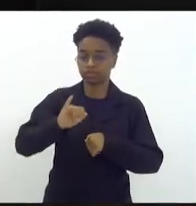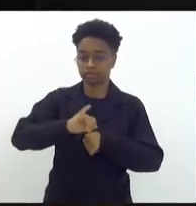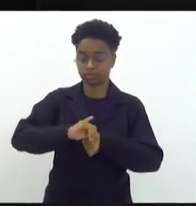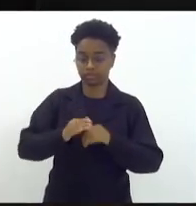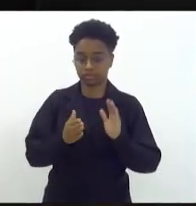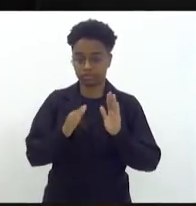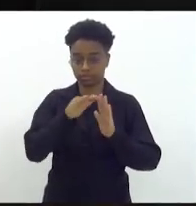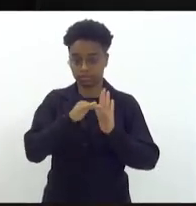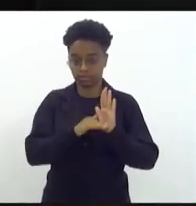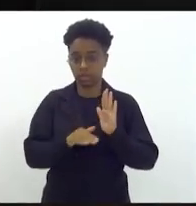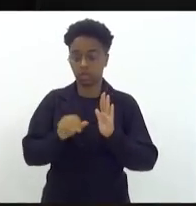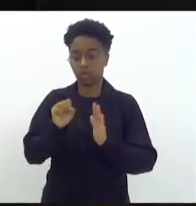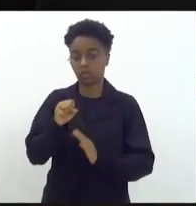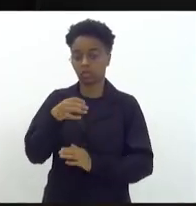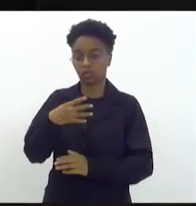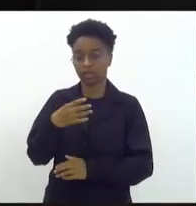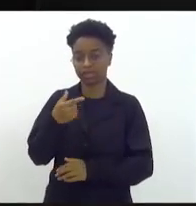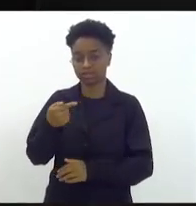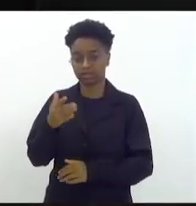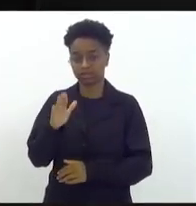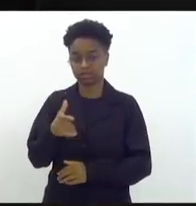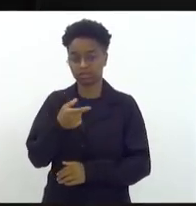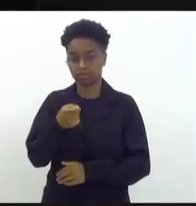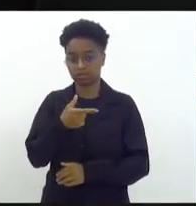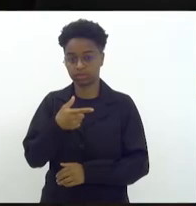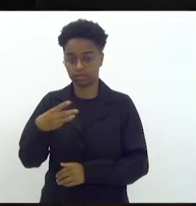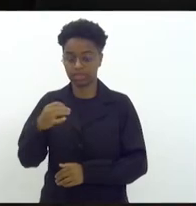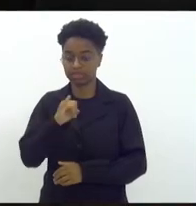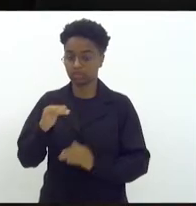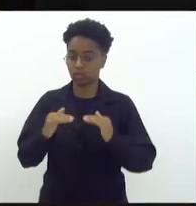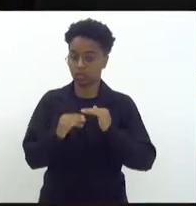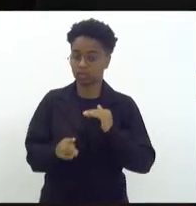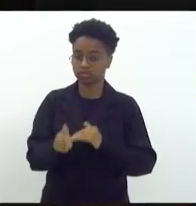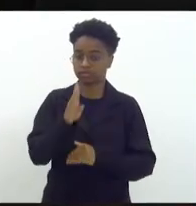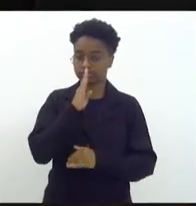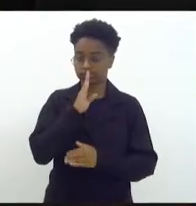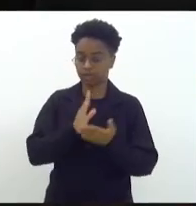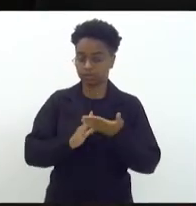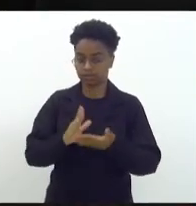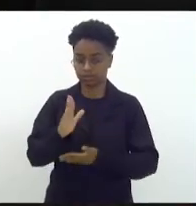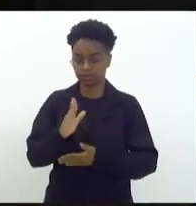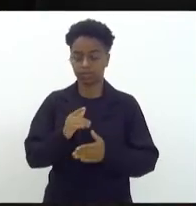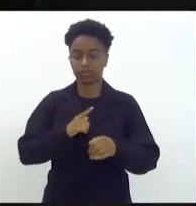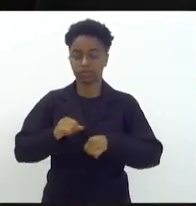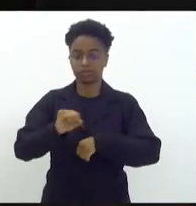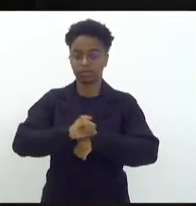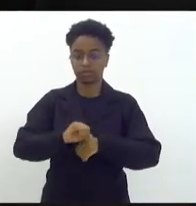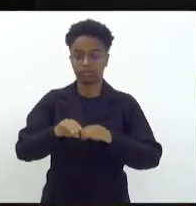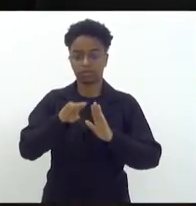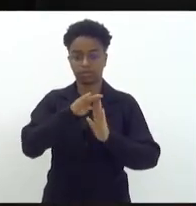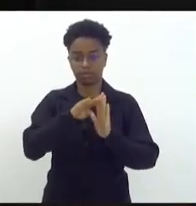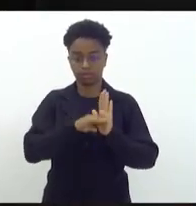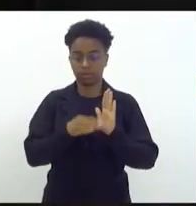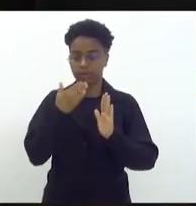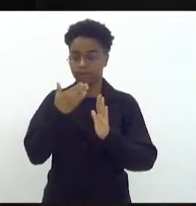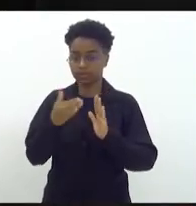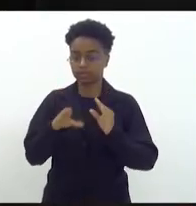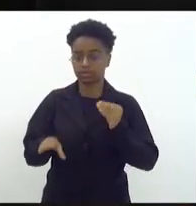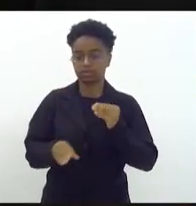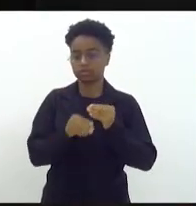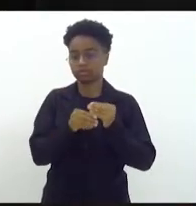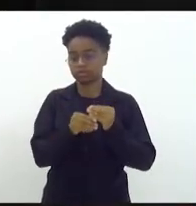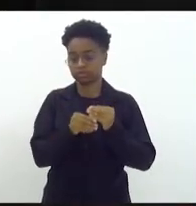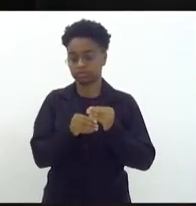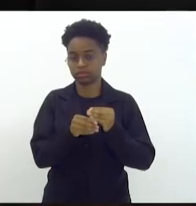847-23 do deputado Guilherme Della Llori. Senhores que aprovam, permaneçam como estão. Aprovado. Há sobre a mesa requerimento de inclusão na